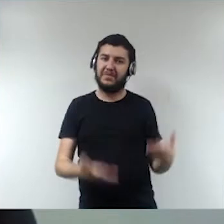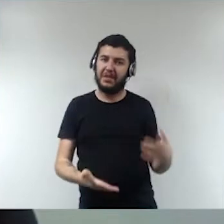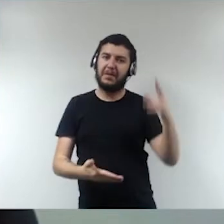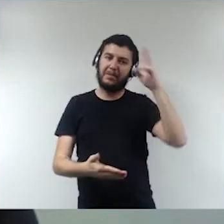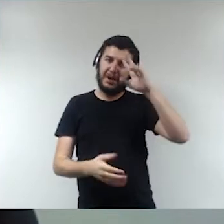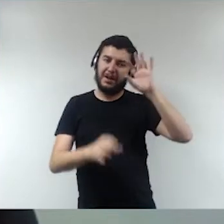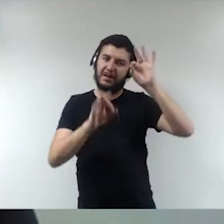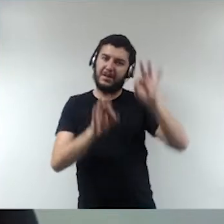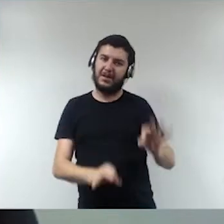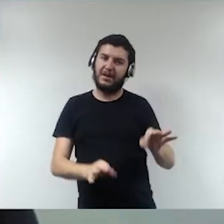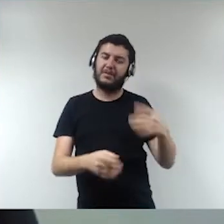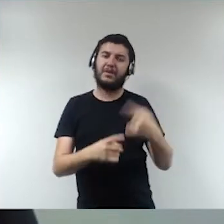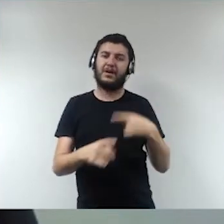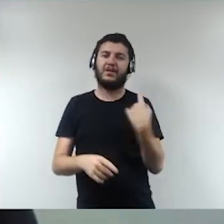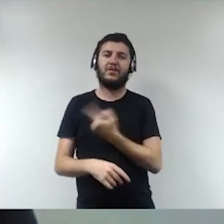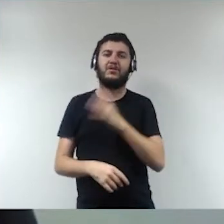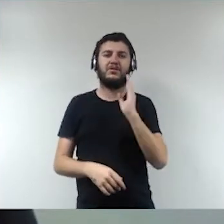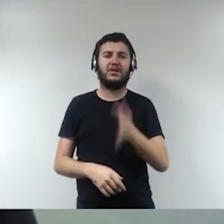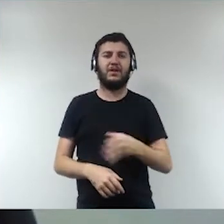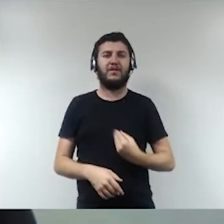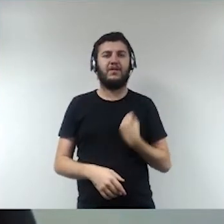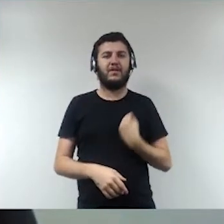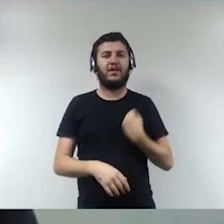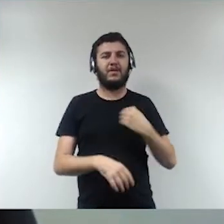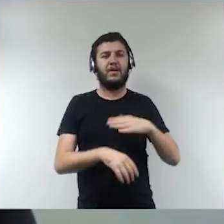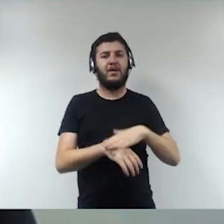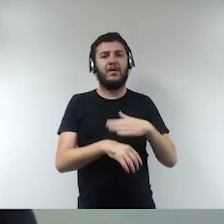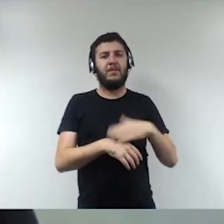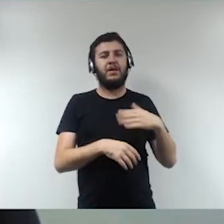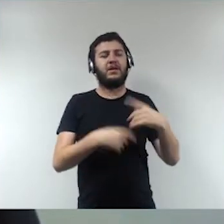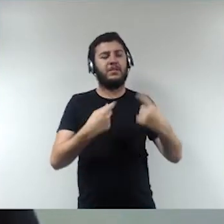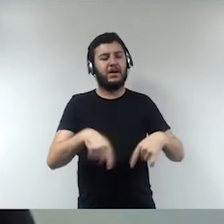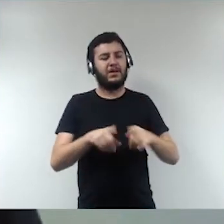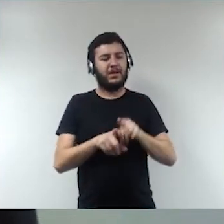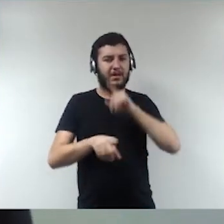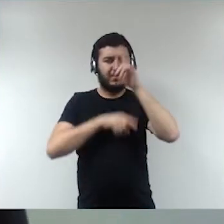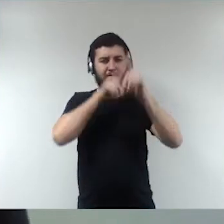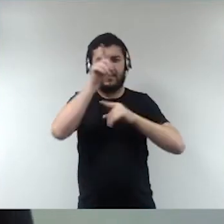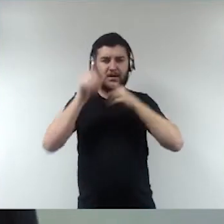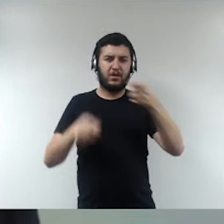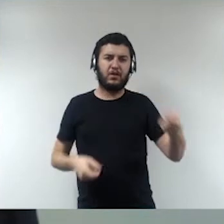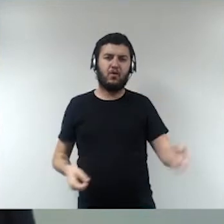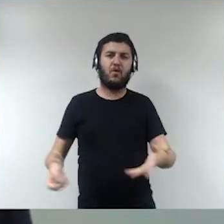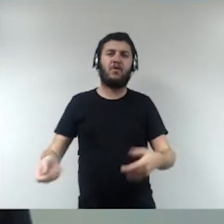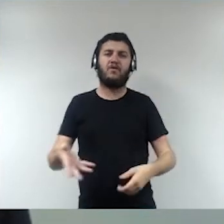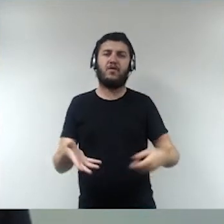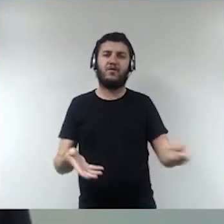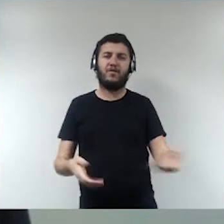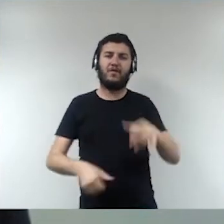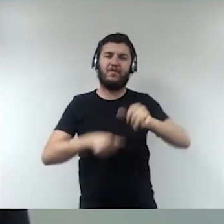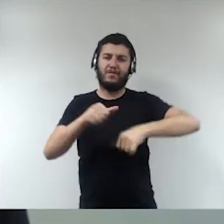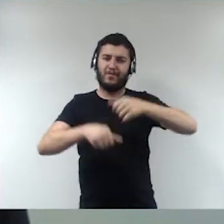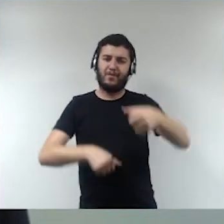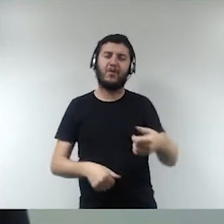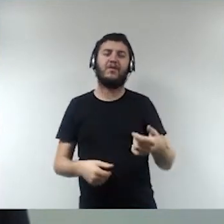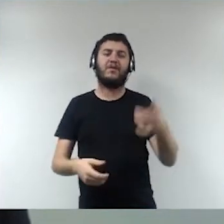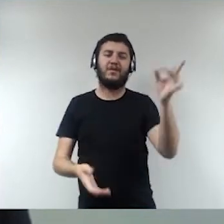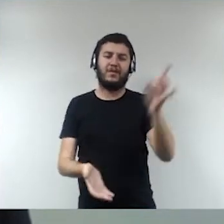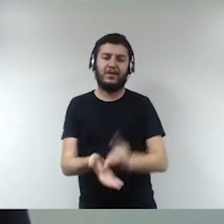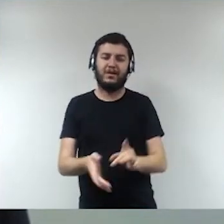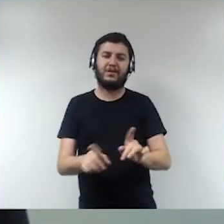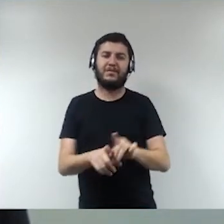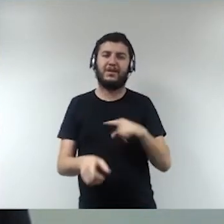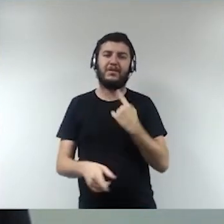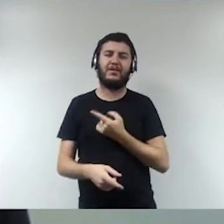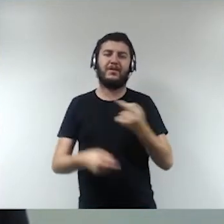exceção e que nós temos que nos reinventar, tanto que estamos aqui a tratar desse tema.